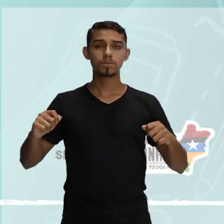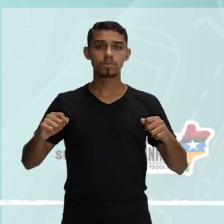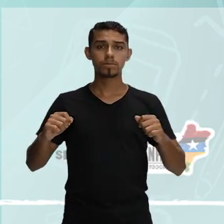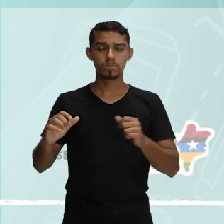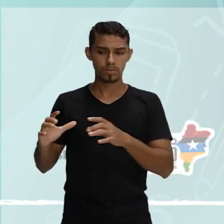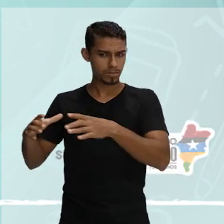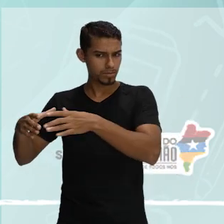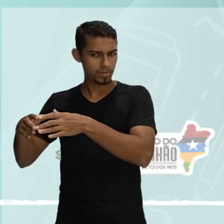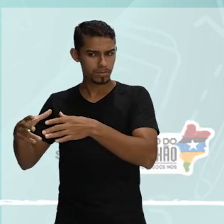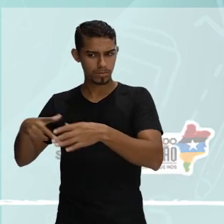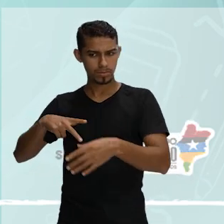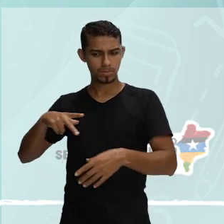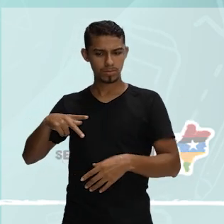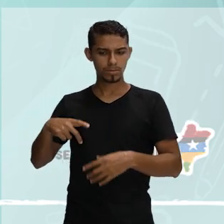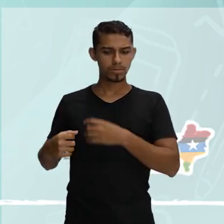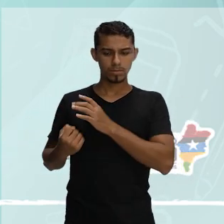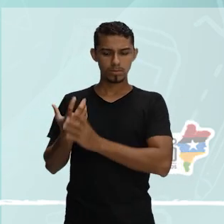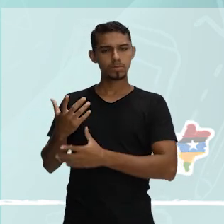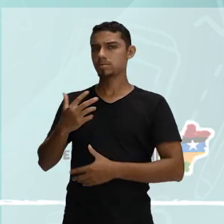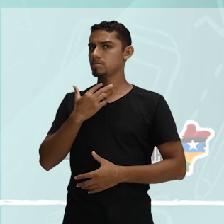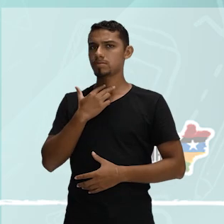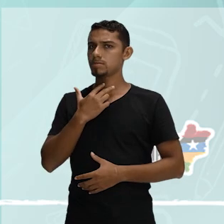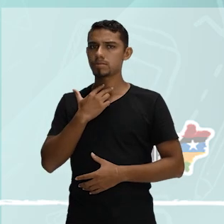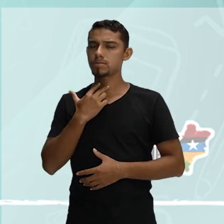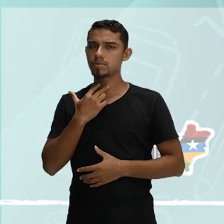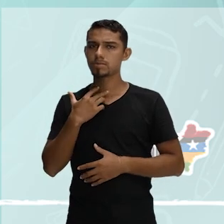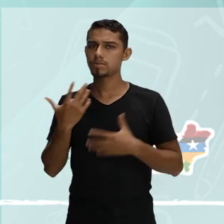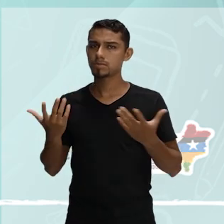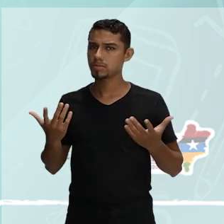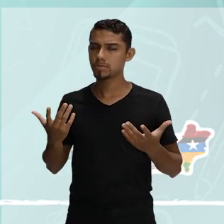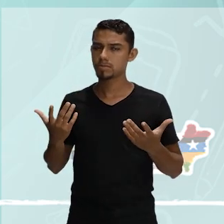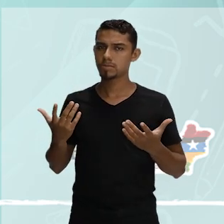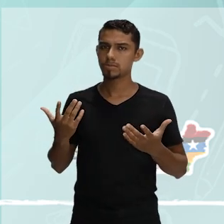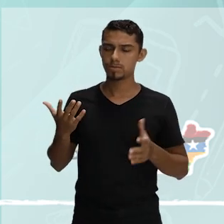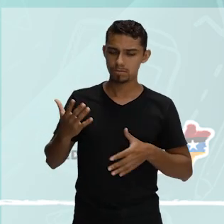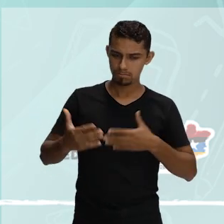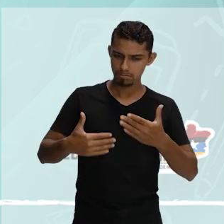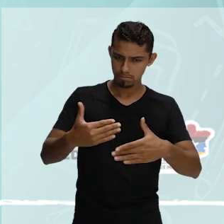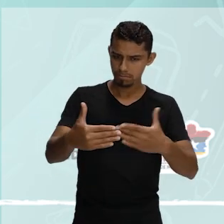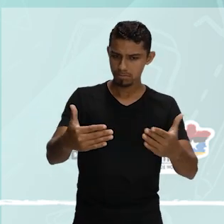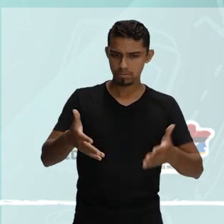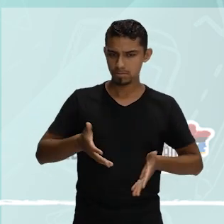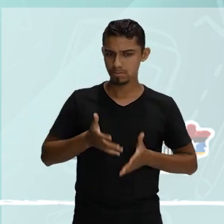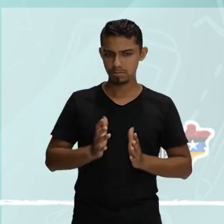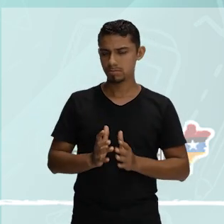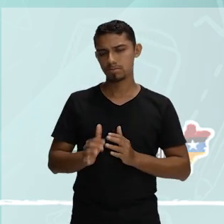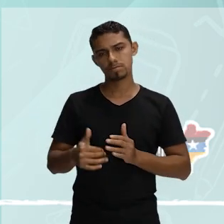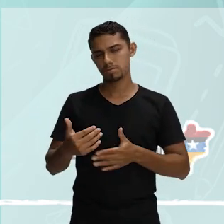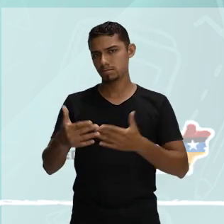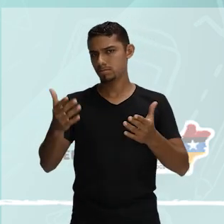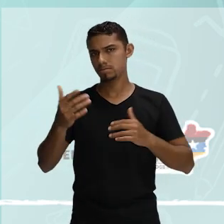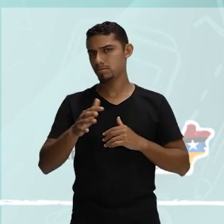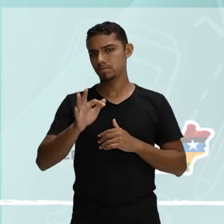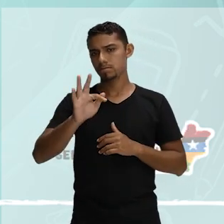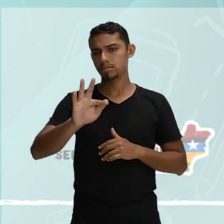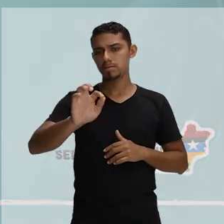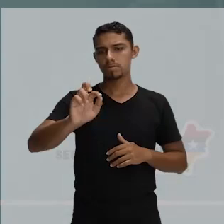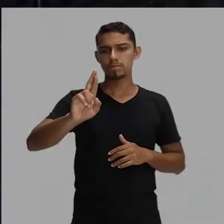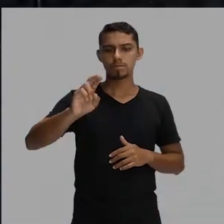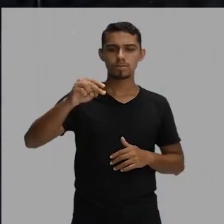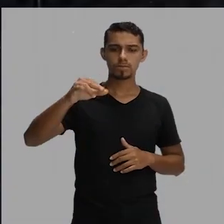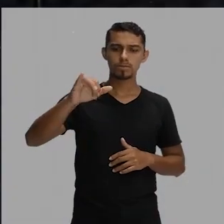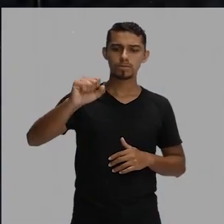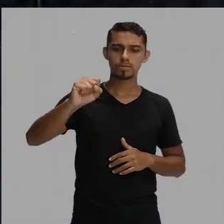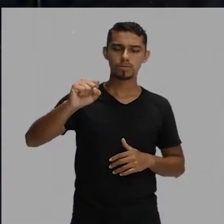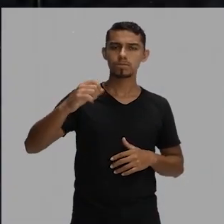isolamento reprodutivo, ou seja, eles não podem ter capacidade de gerar descendência fértil, e ainda